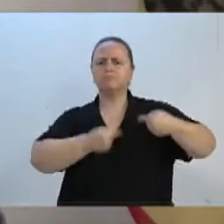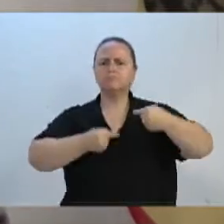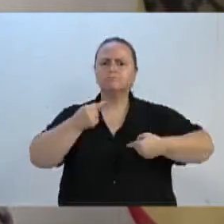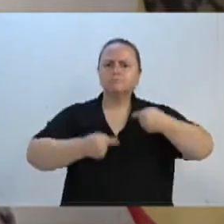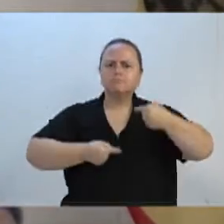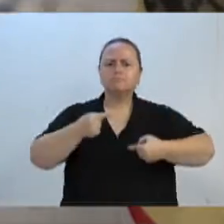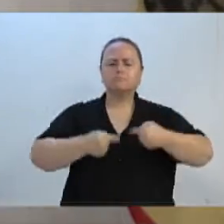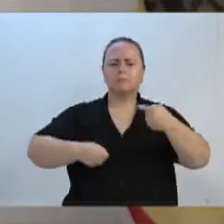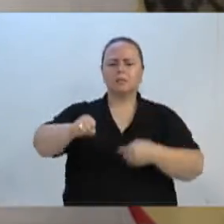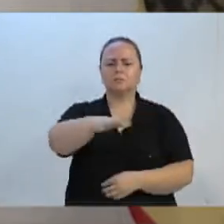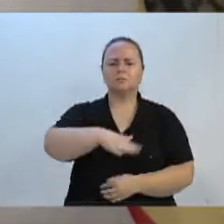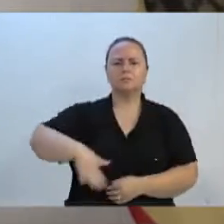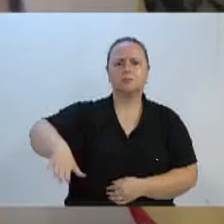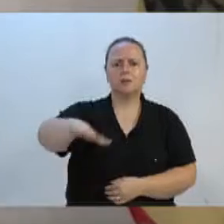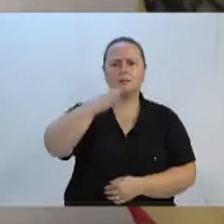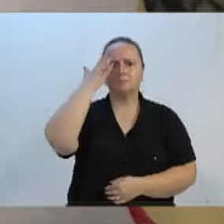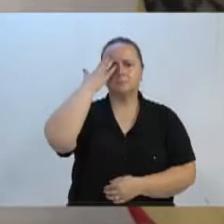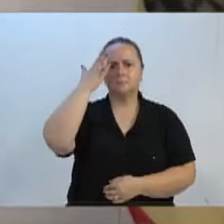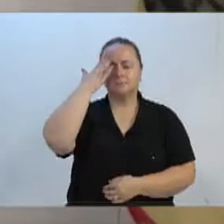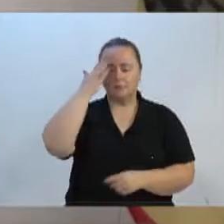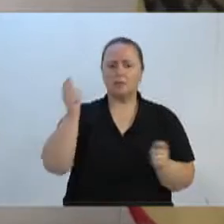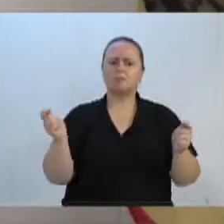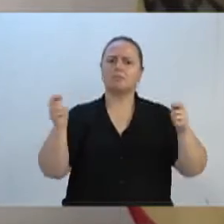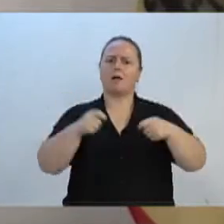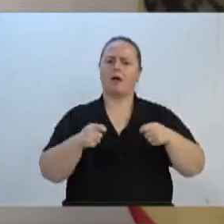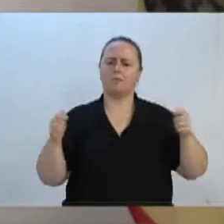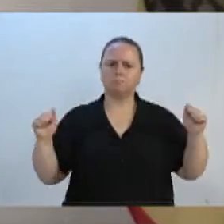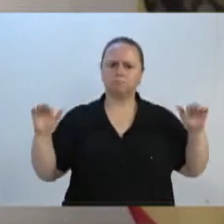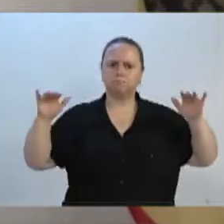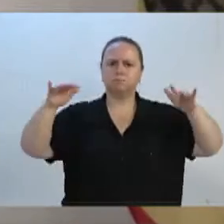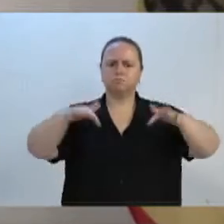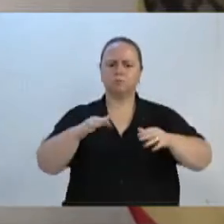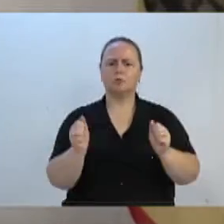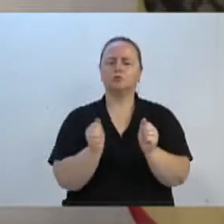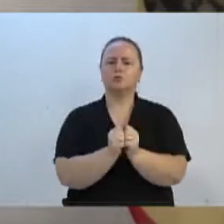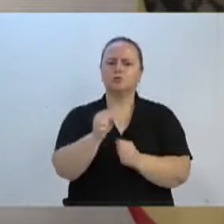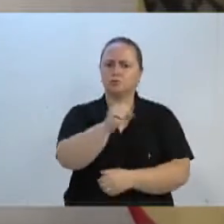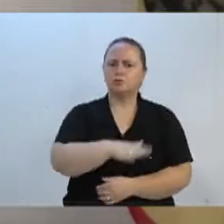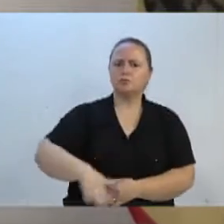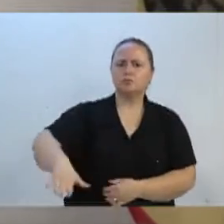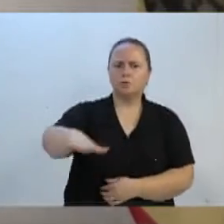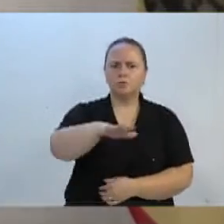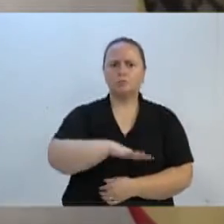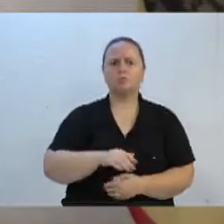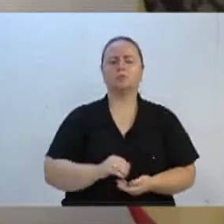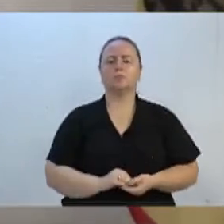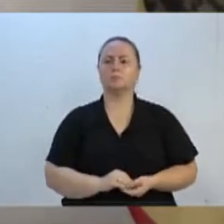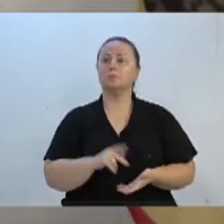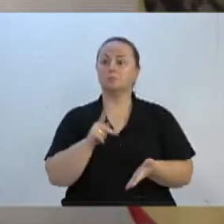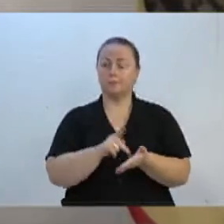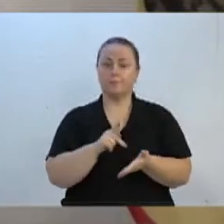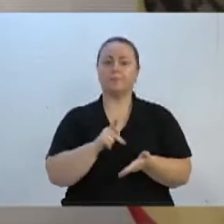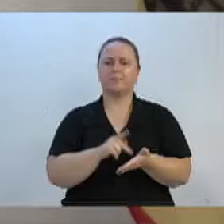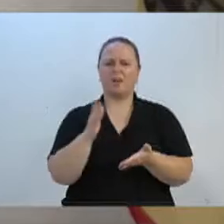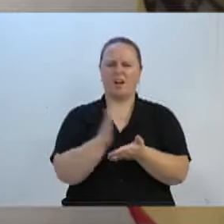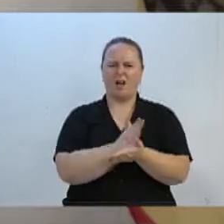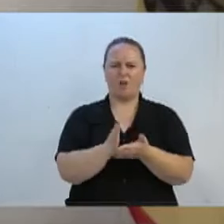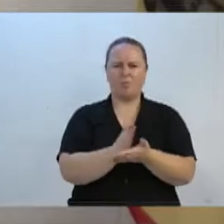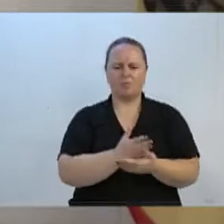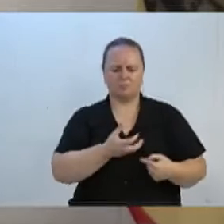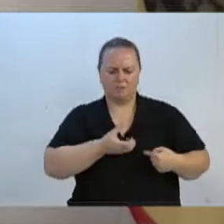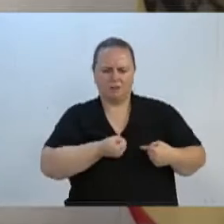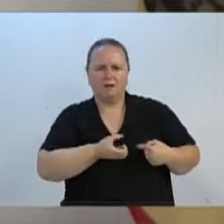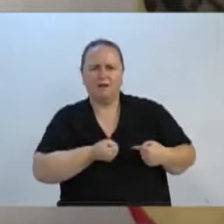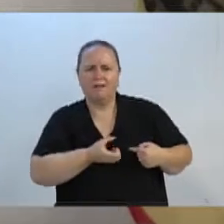conhecimento, e a sociedade pode participar. Acho, sinceramente, fique bravo quem quiser, tem gente aqui se acovardando com medo